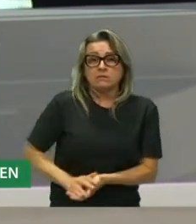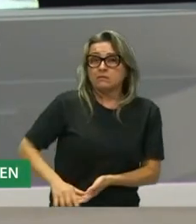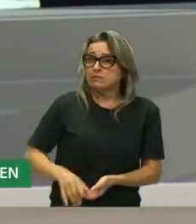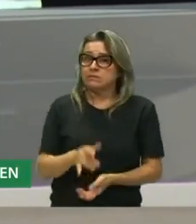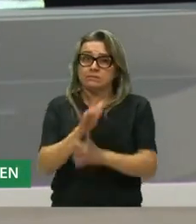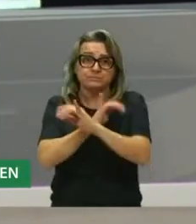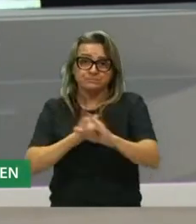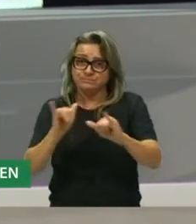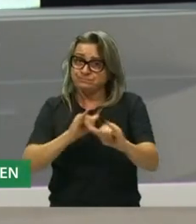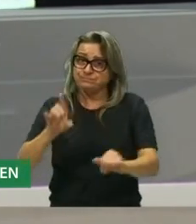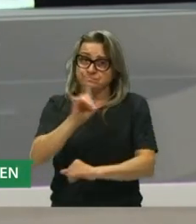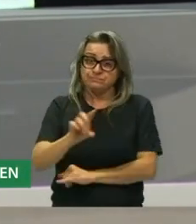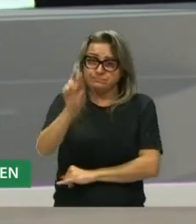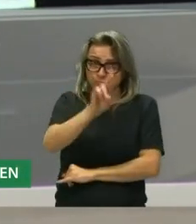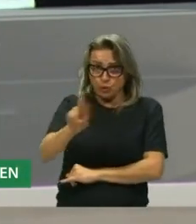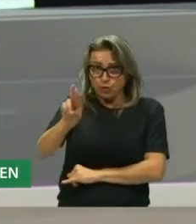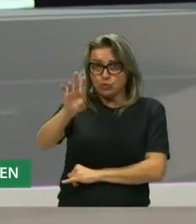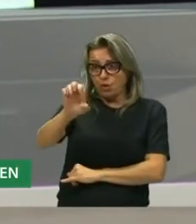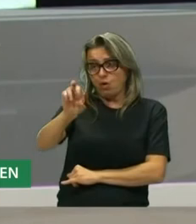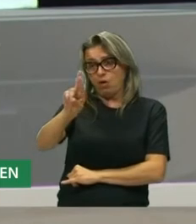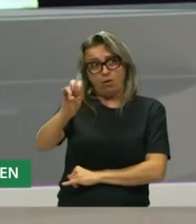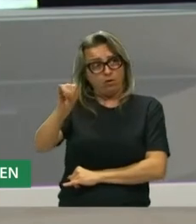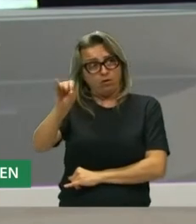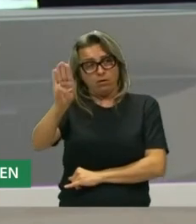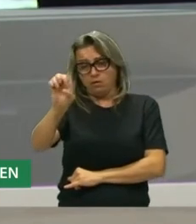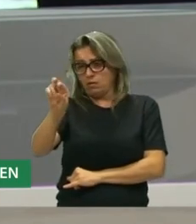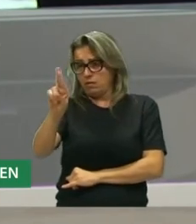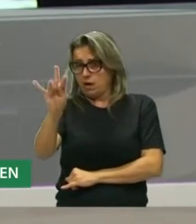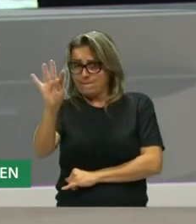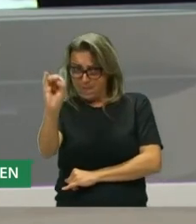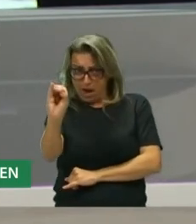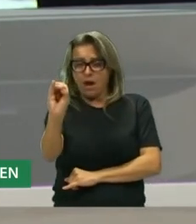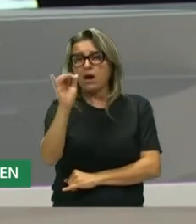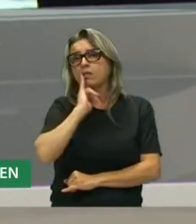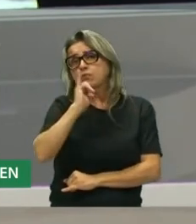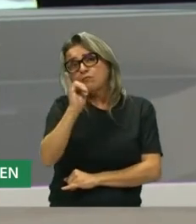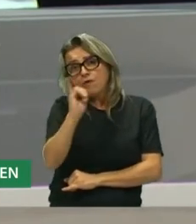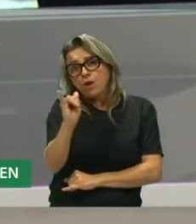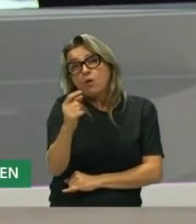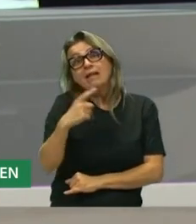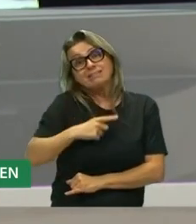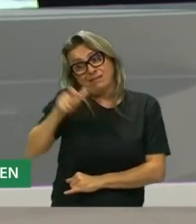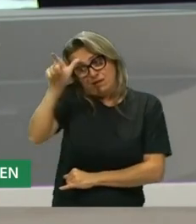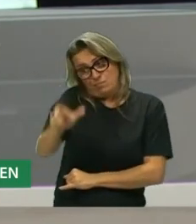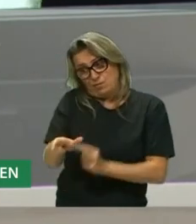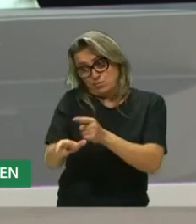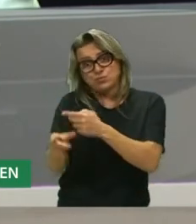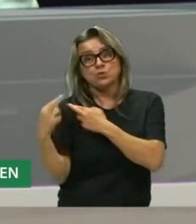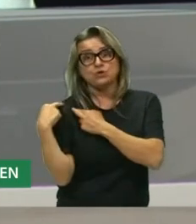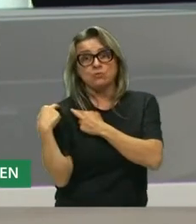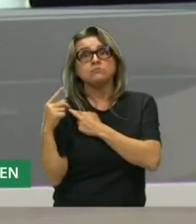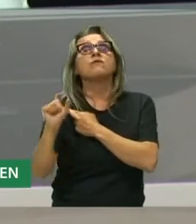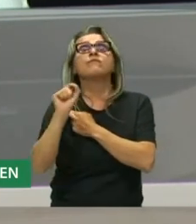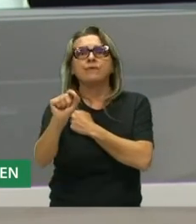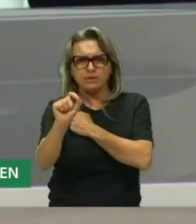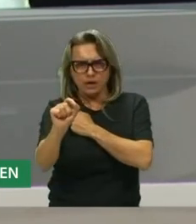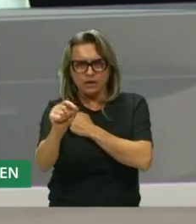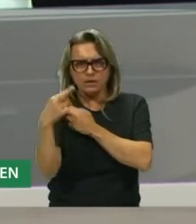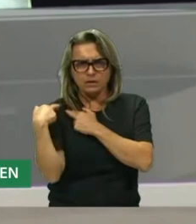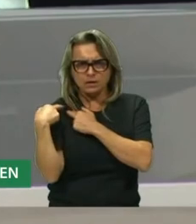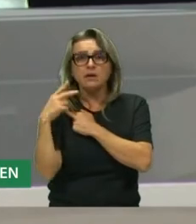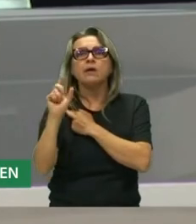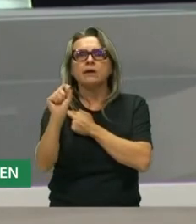que é responsável por isso, por lei, que é o governo, tanto estadual quanto federal. Mas eu acredito que